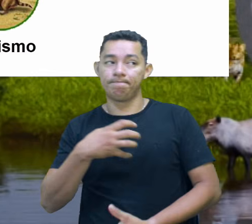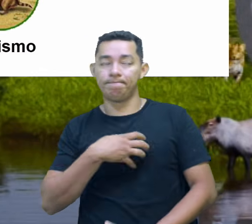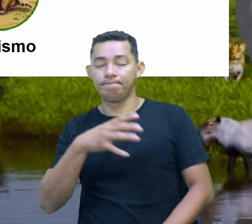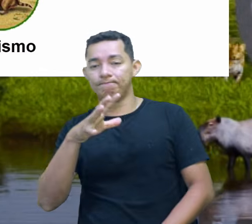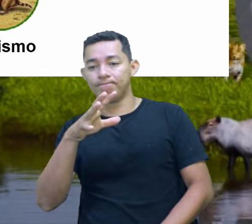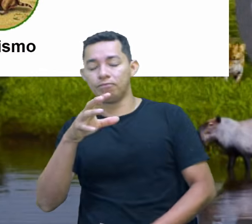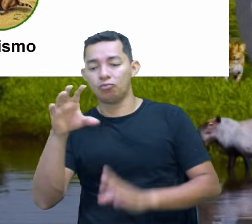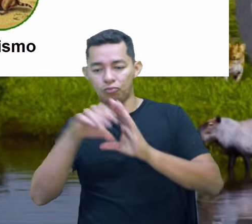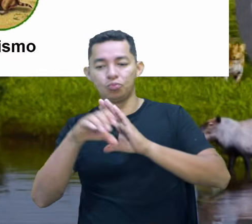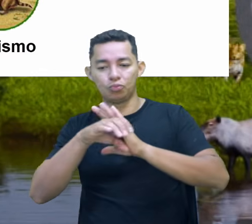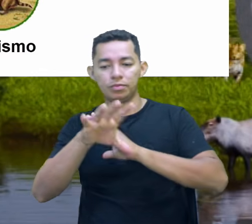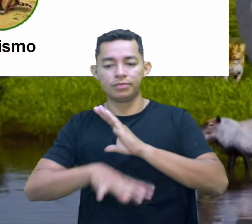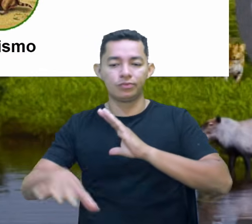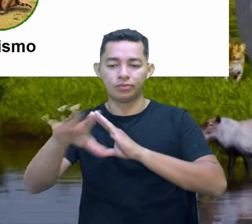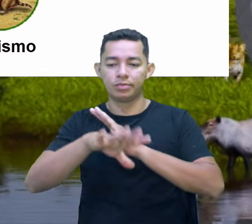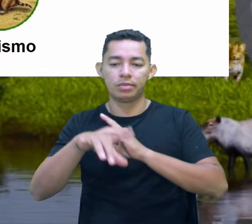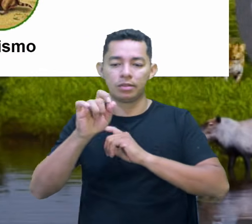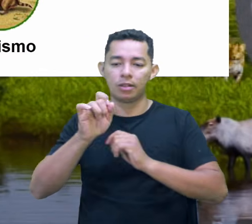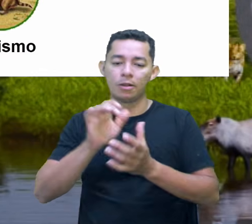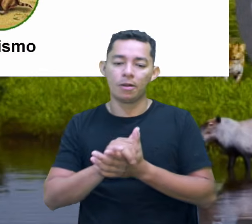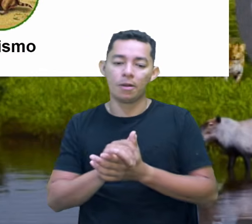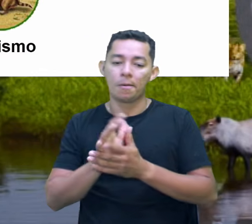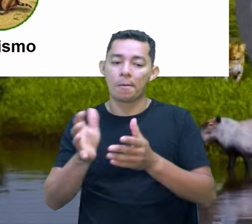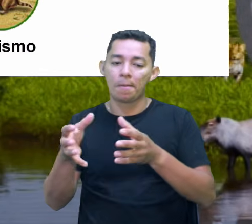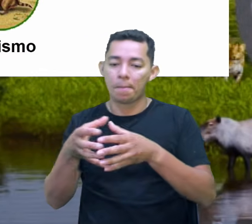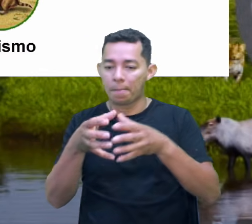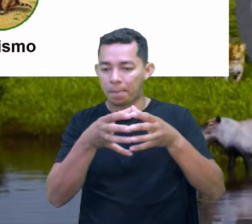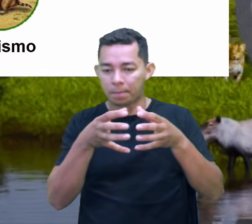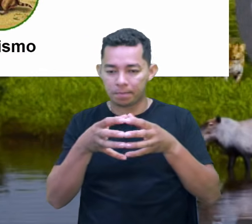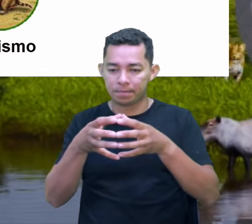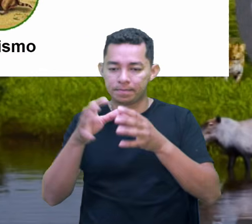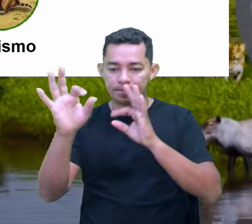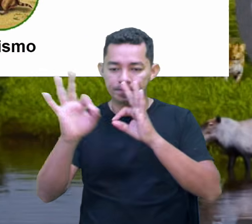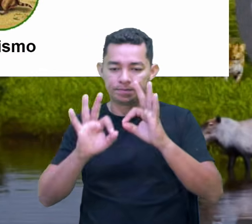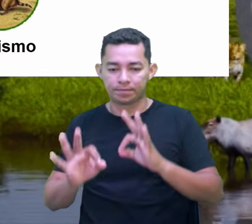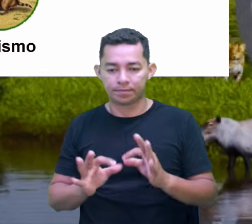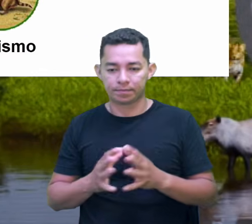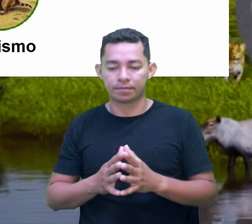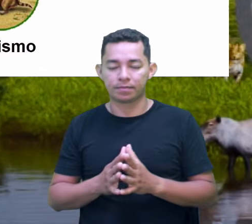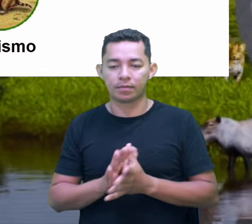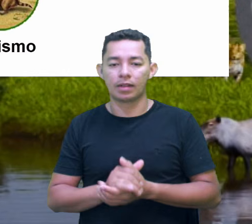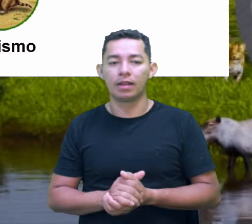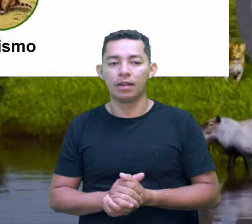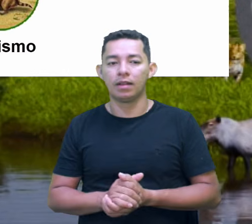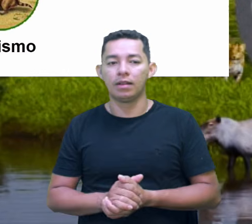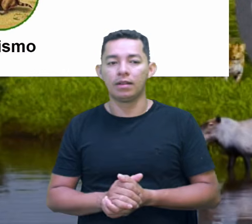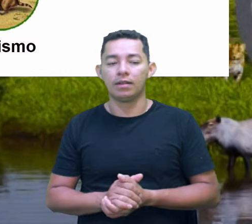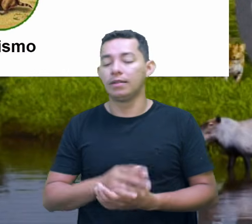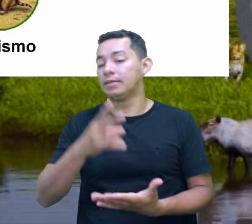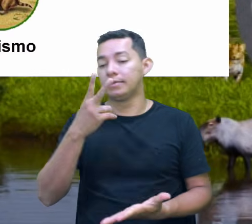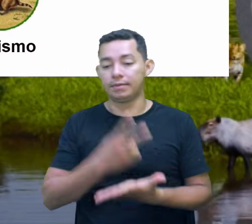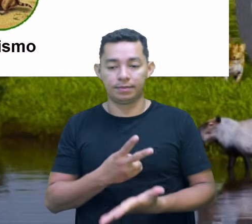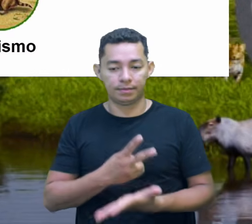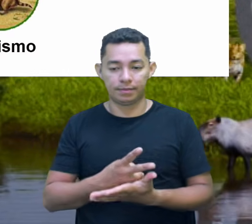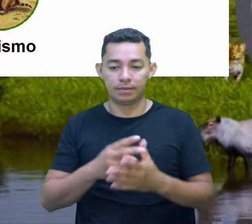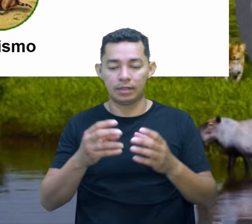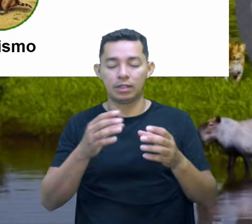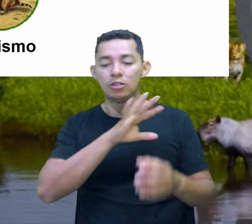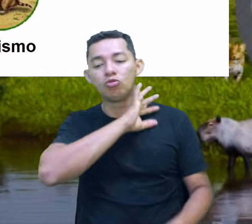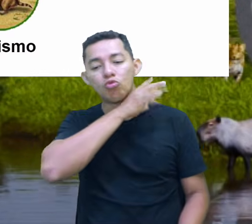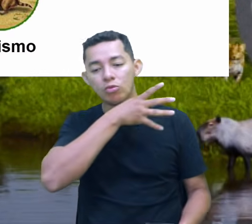uma população ela é um conjunto de organismos, né, geralmente da mesma espécie,